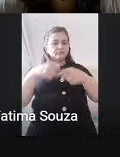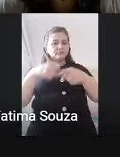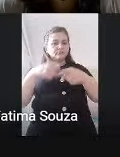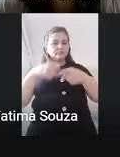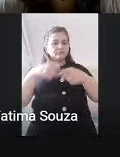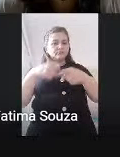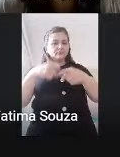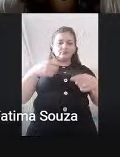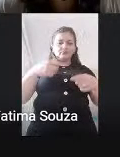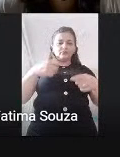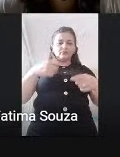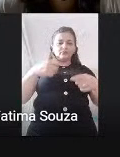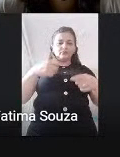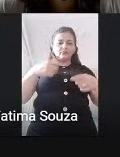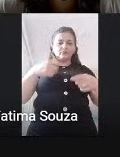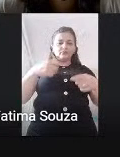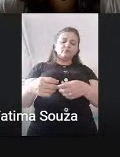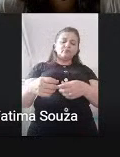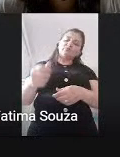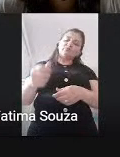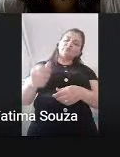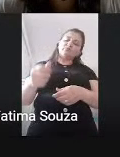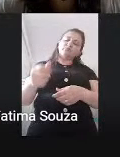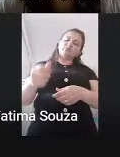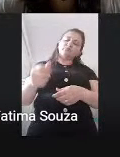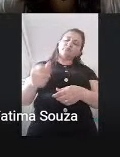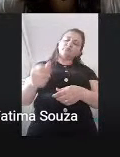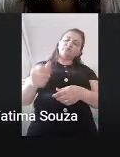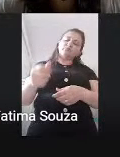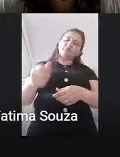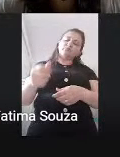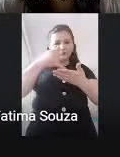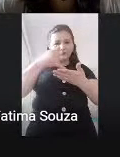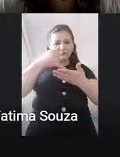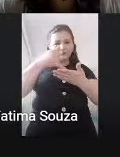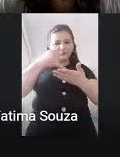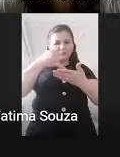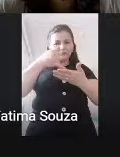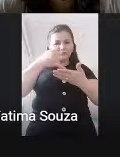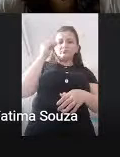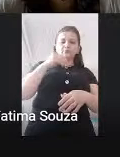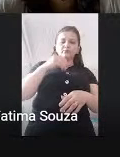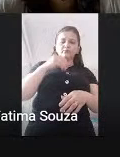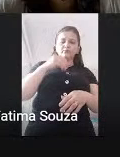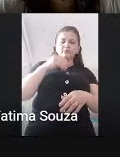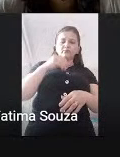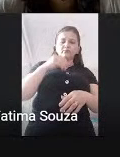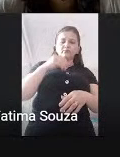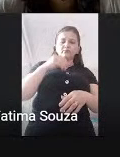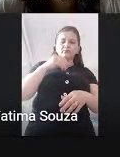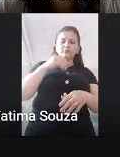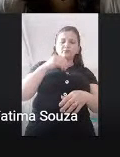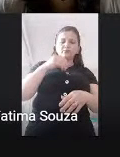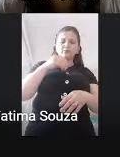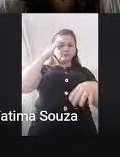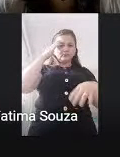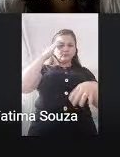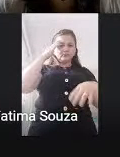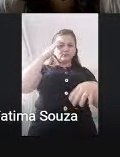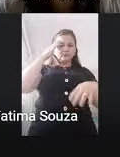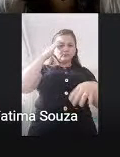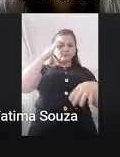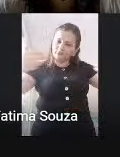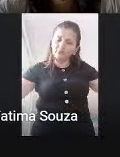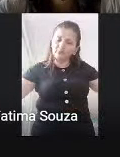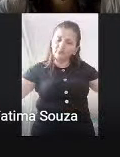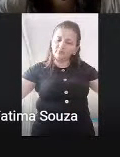aí isso as deixa muito mais vulneráveis. Então, assim, o que é necessário a gente entender é que esses vários fatores que aumentam